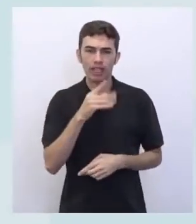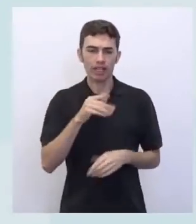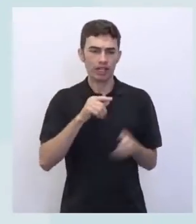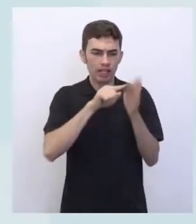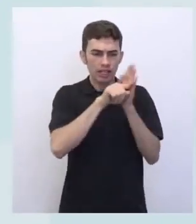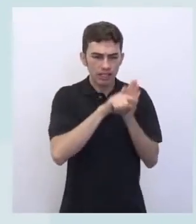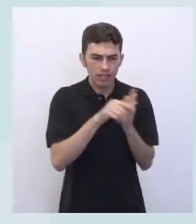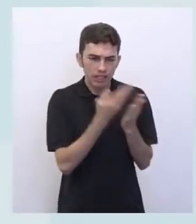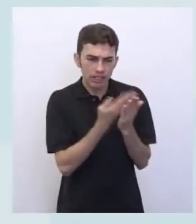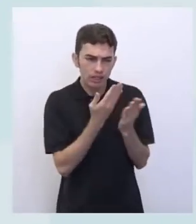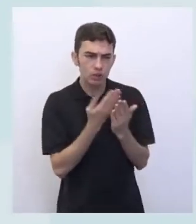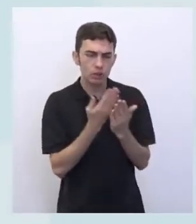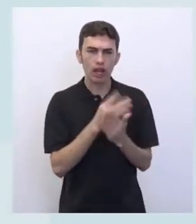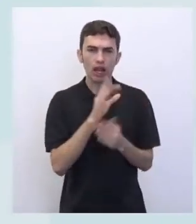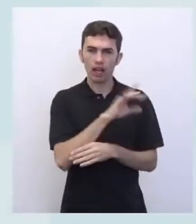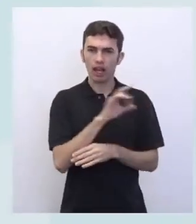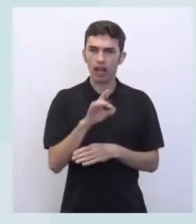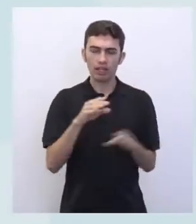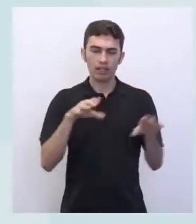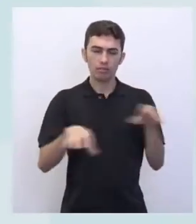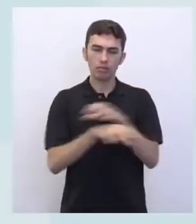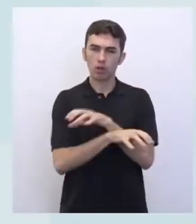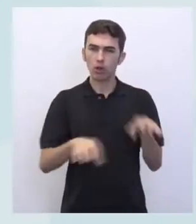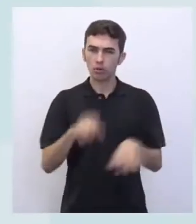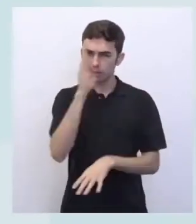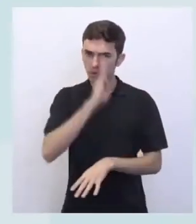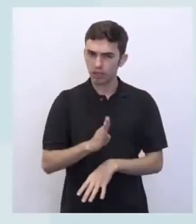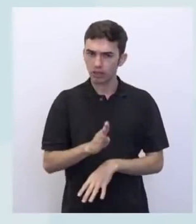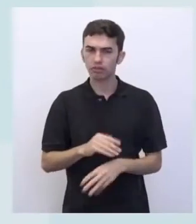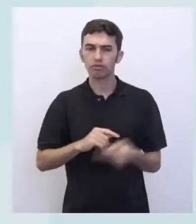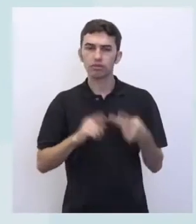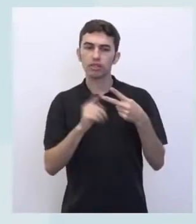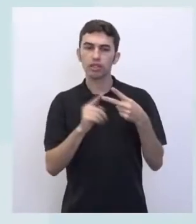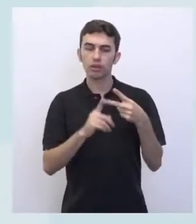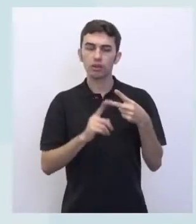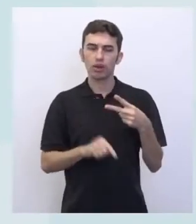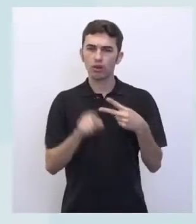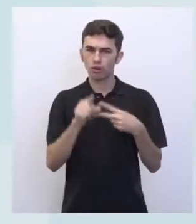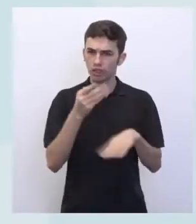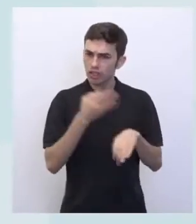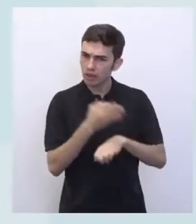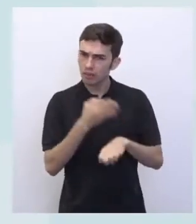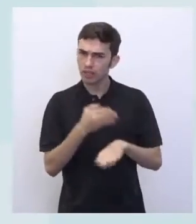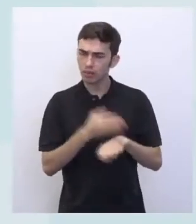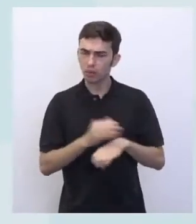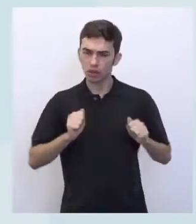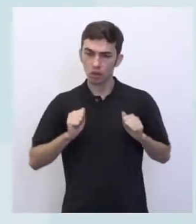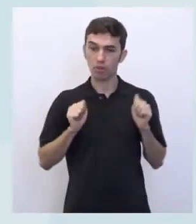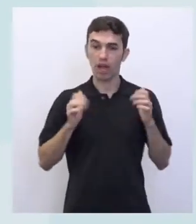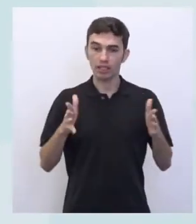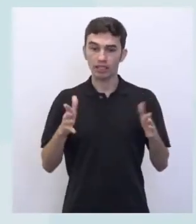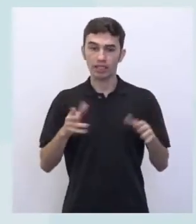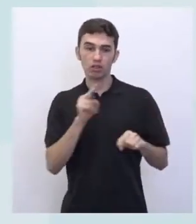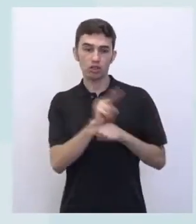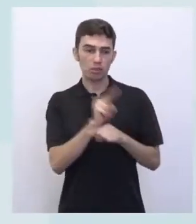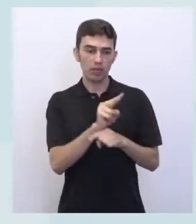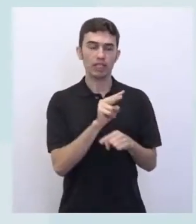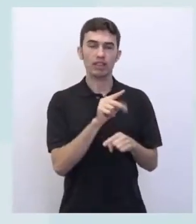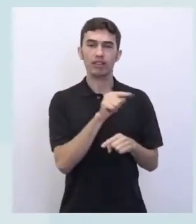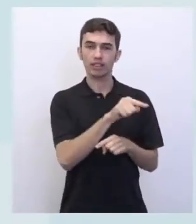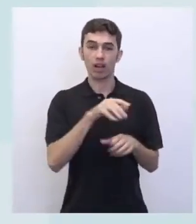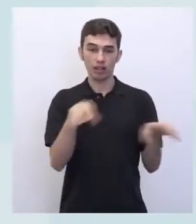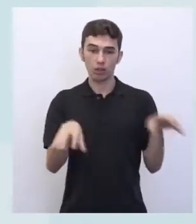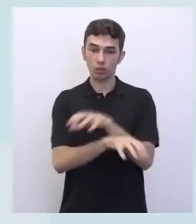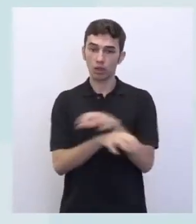os biomas brasileiros? Segunda questão: você já participou de alguma ação de preservação